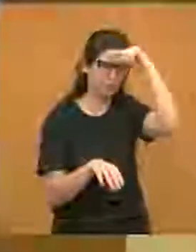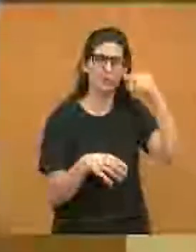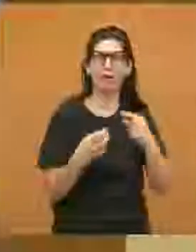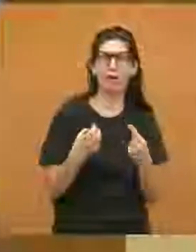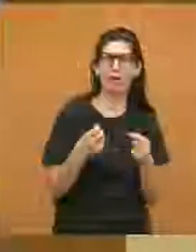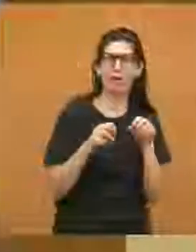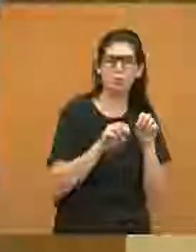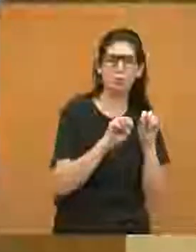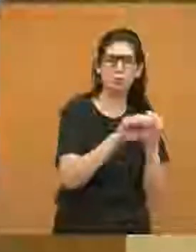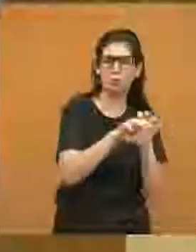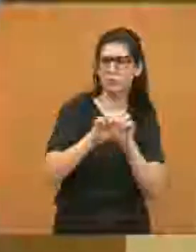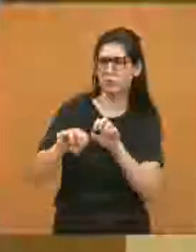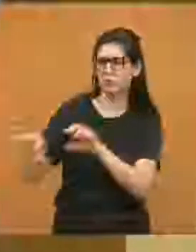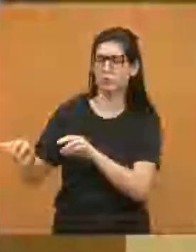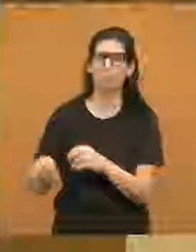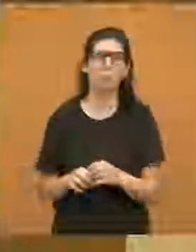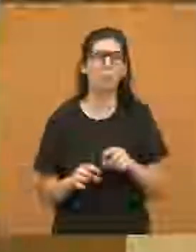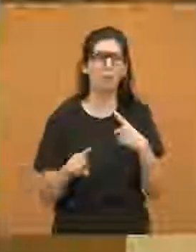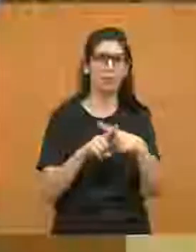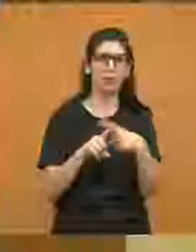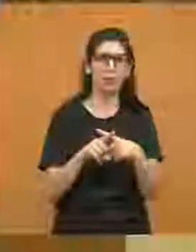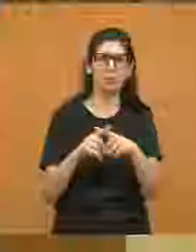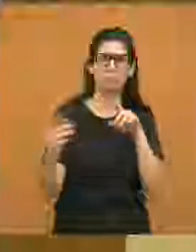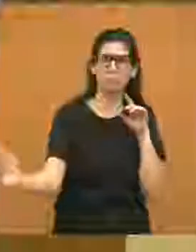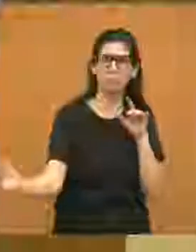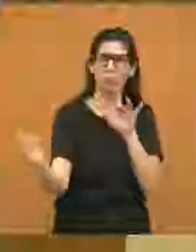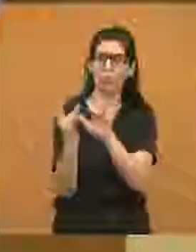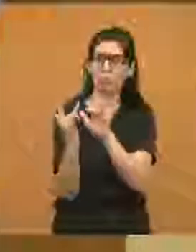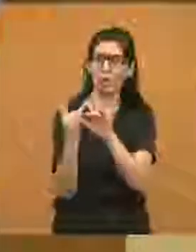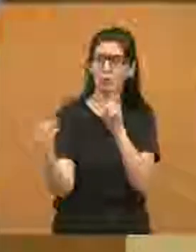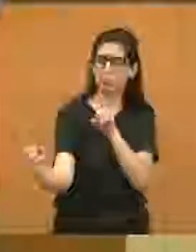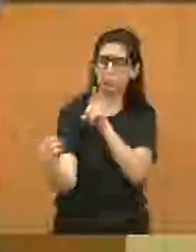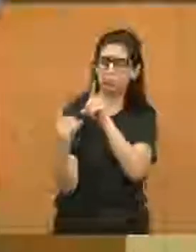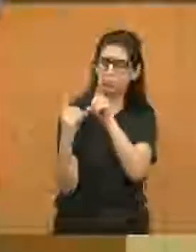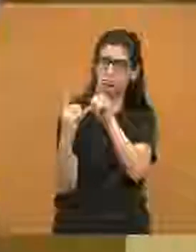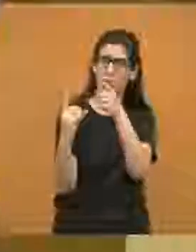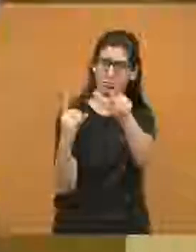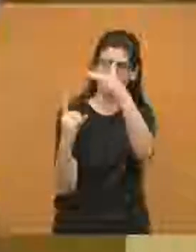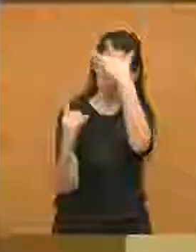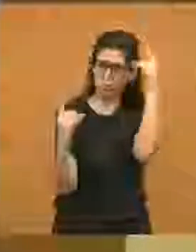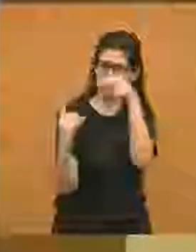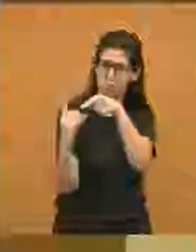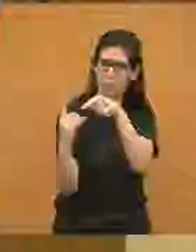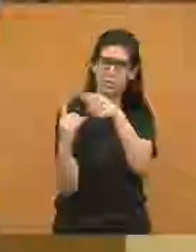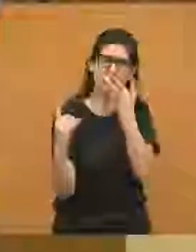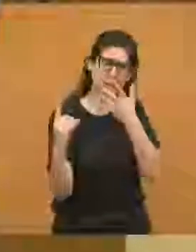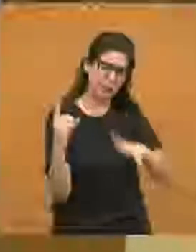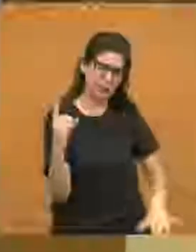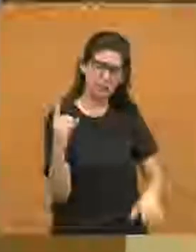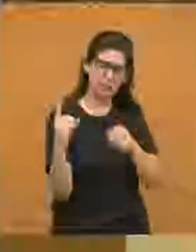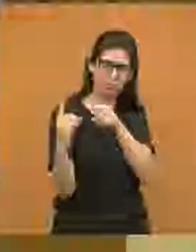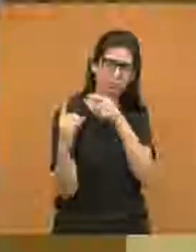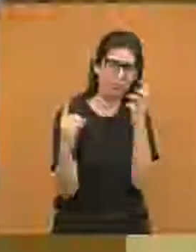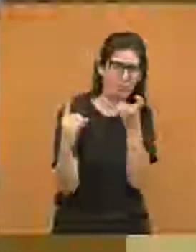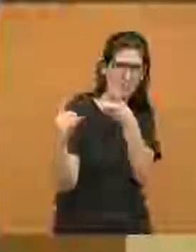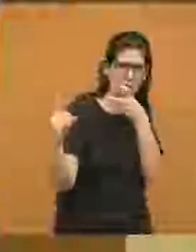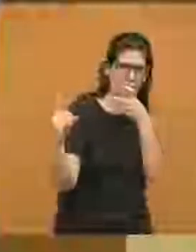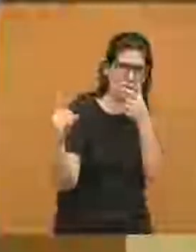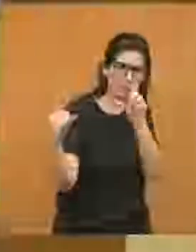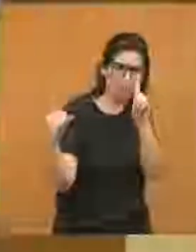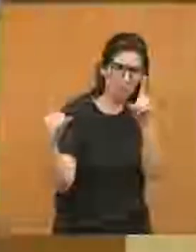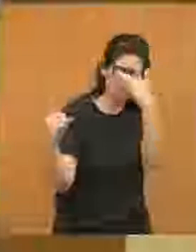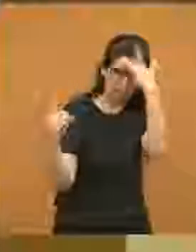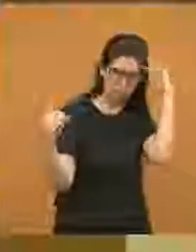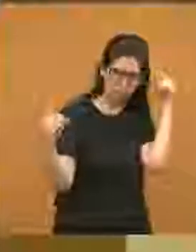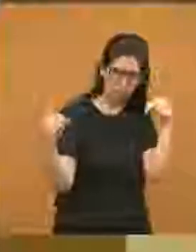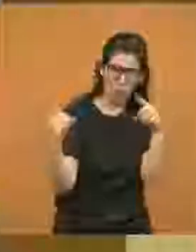em contato direto com essas crianças e podem perceber, segundo alguns sinais que essa criança revela, se ela